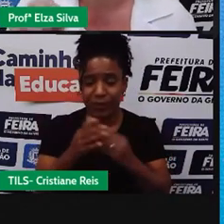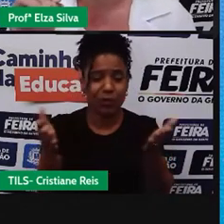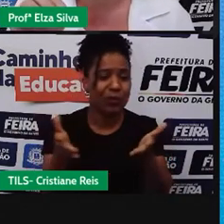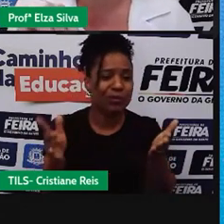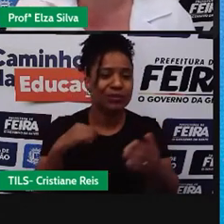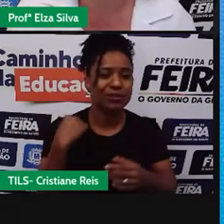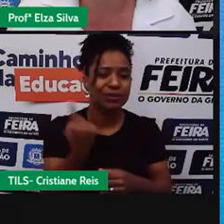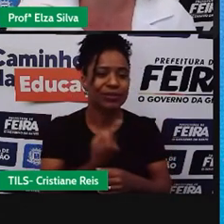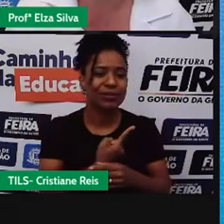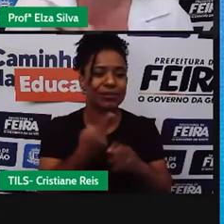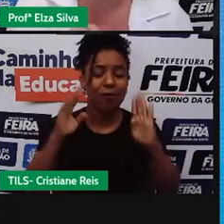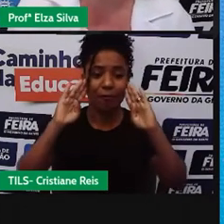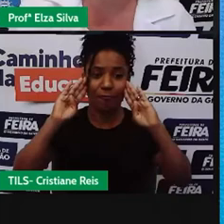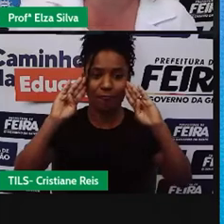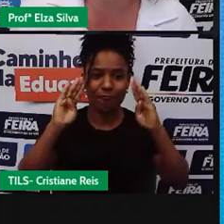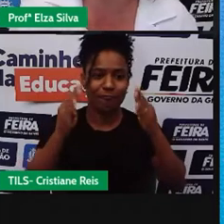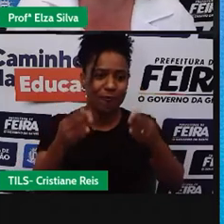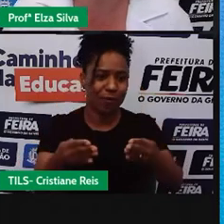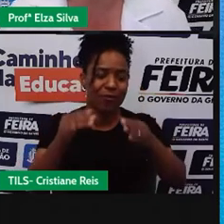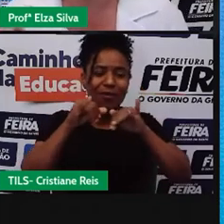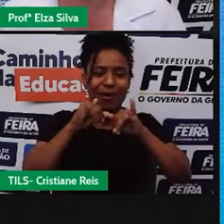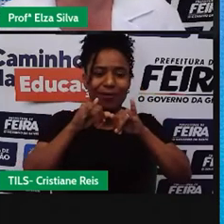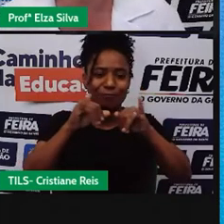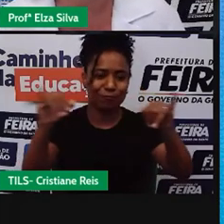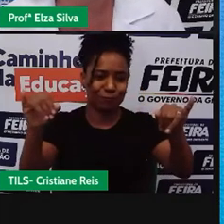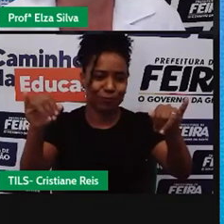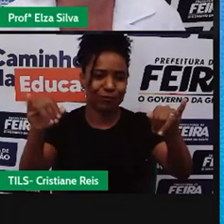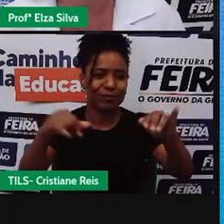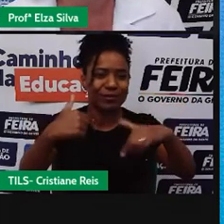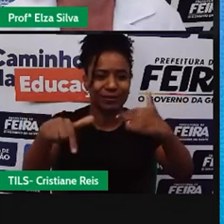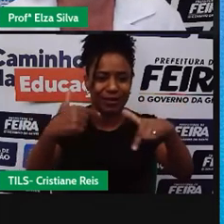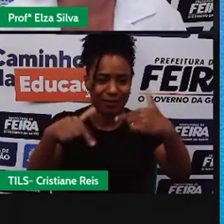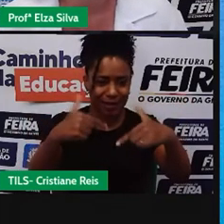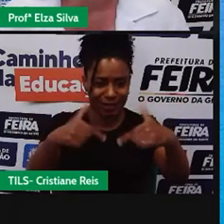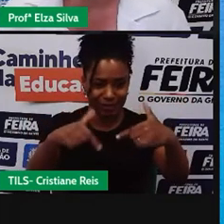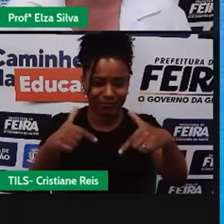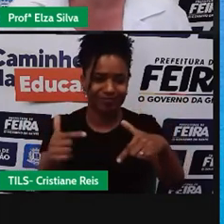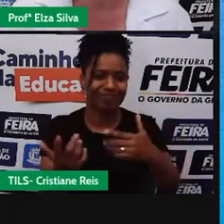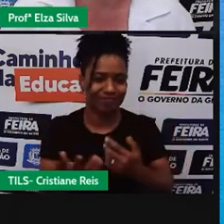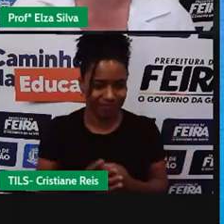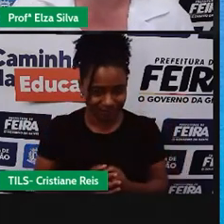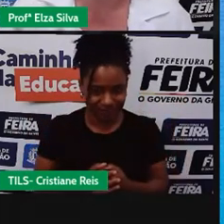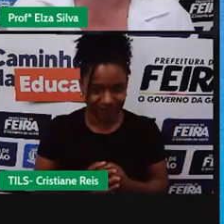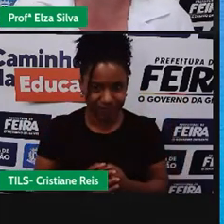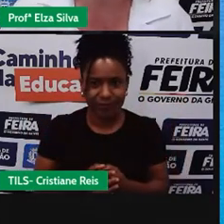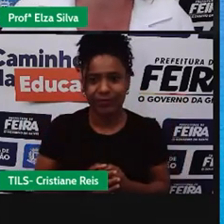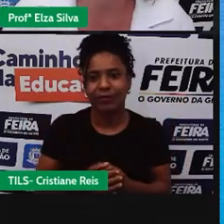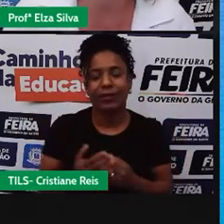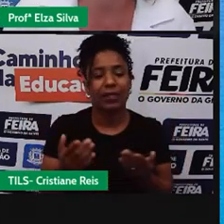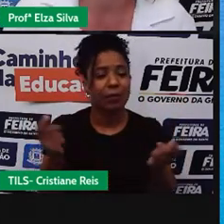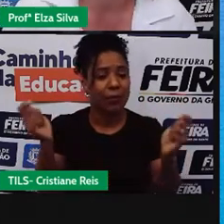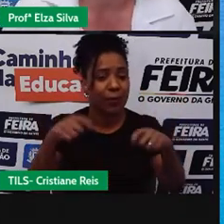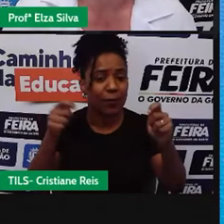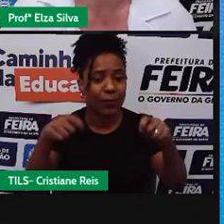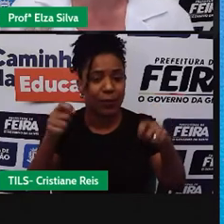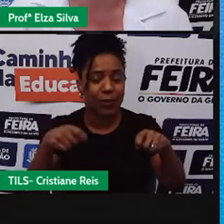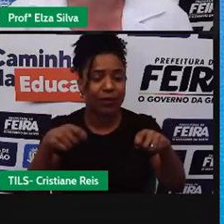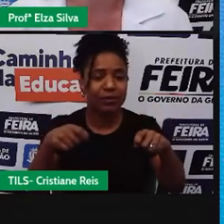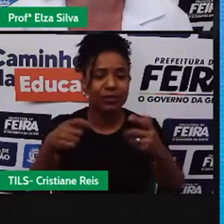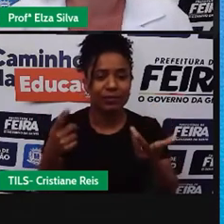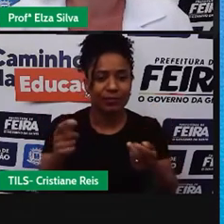focalizamos nos anúncios classificados de emprego. E ele deve ser produzido